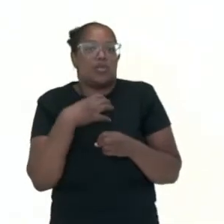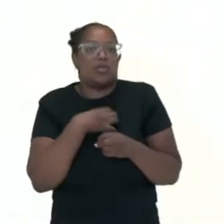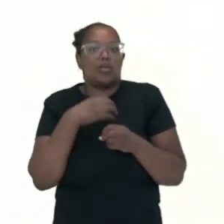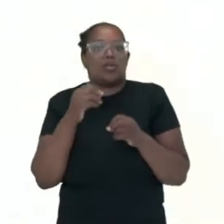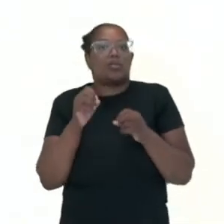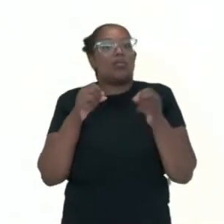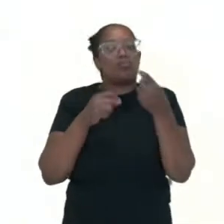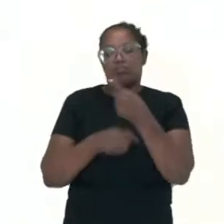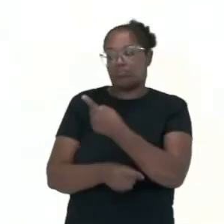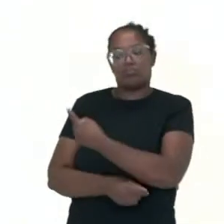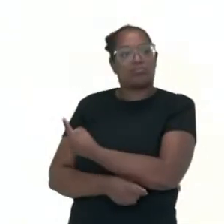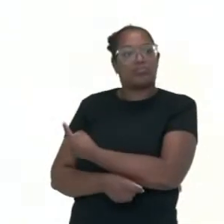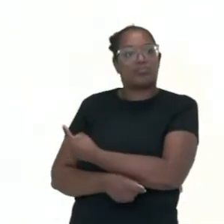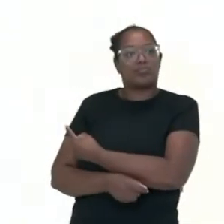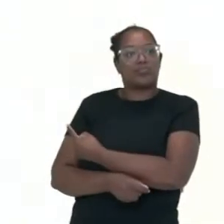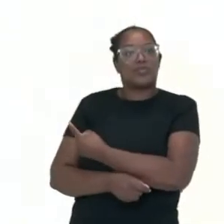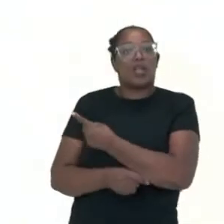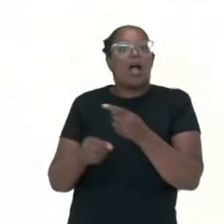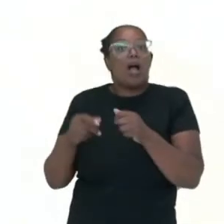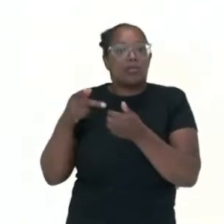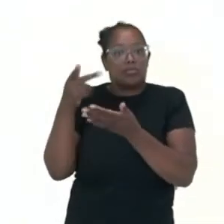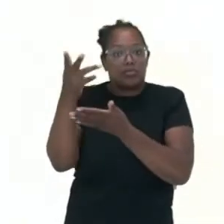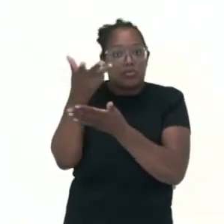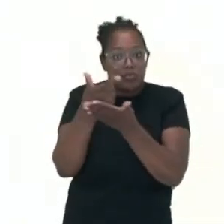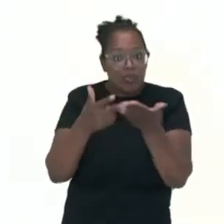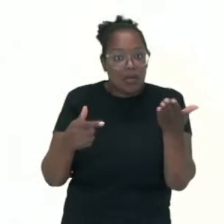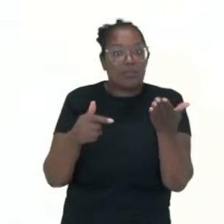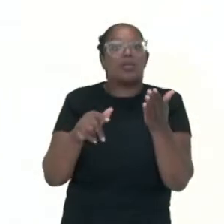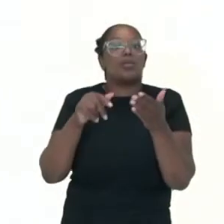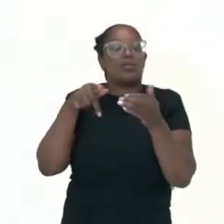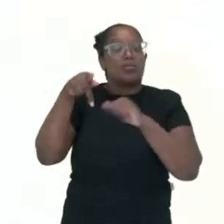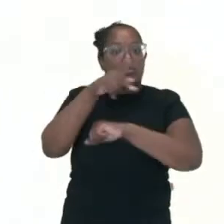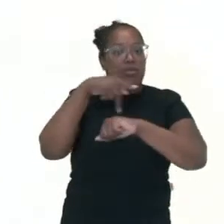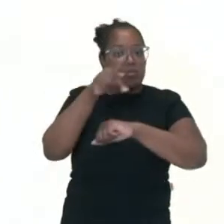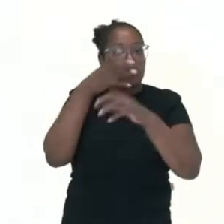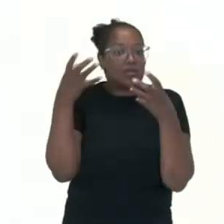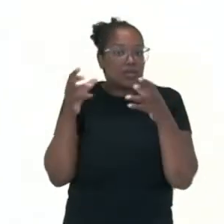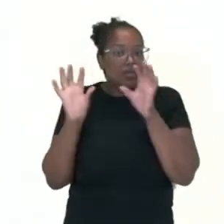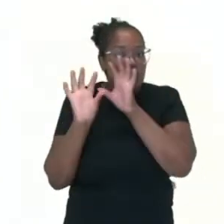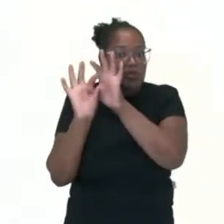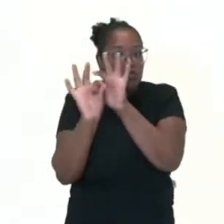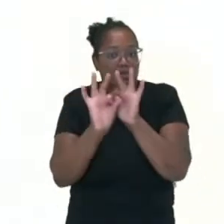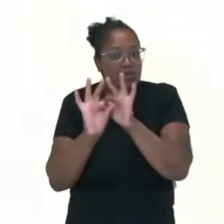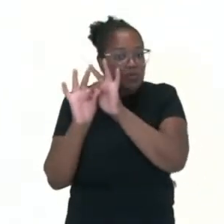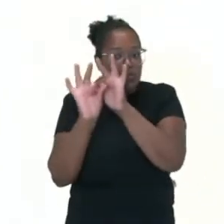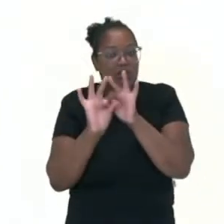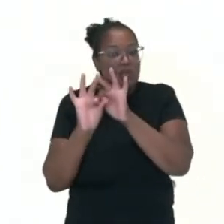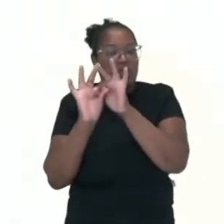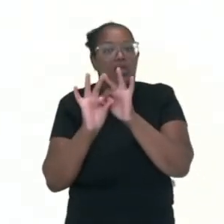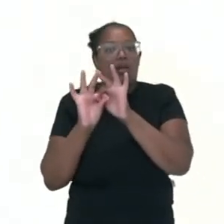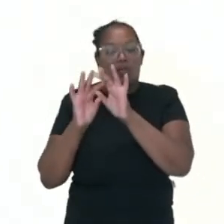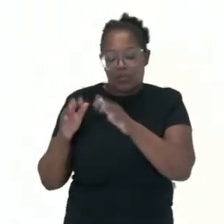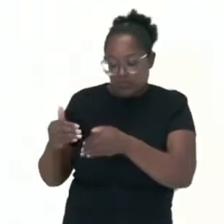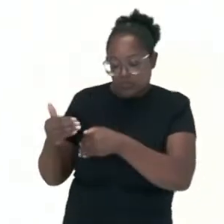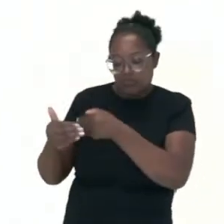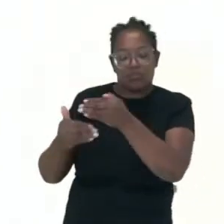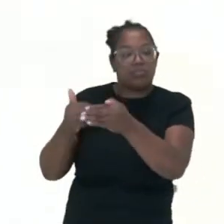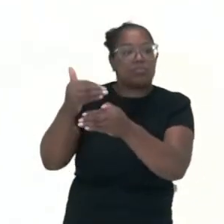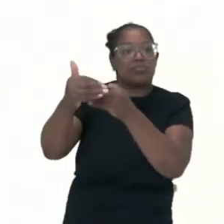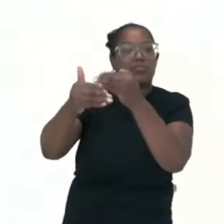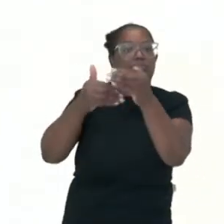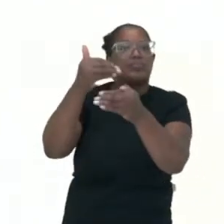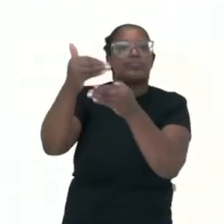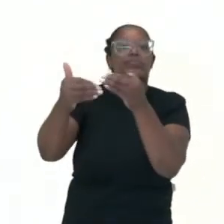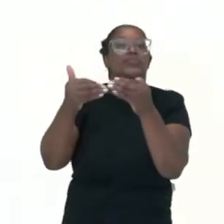com que esses países quisessem se unir a essa chamada gigante russa. Essa união foi se dando gradualmente